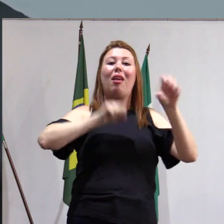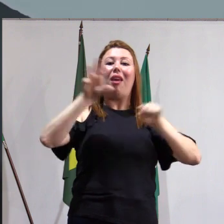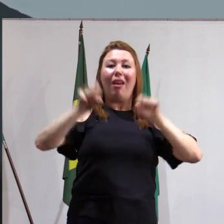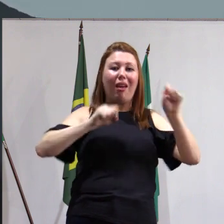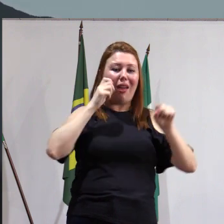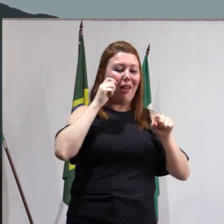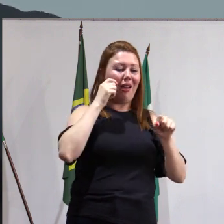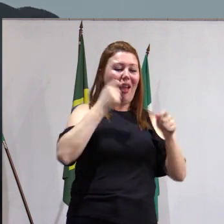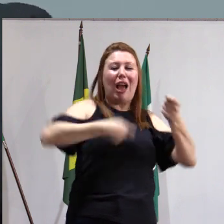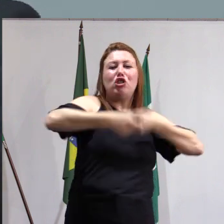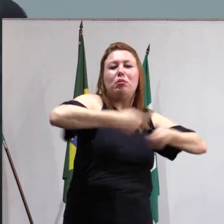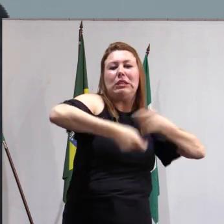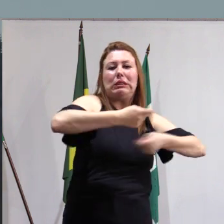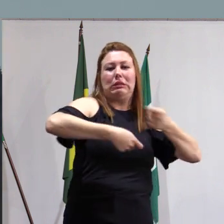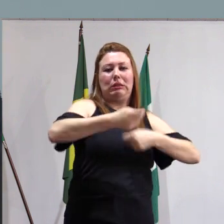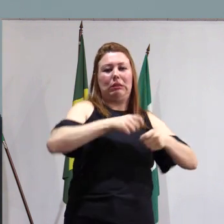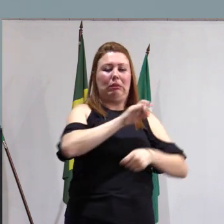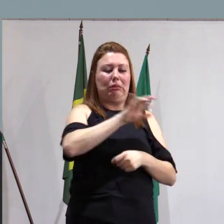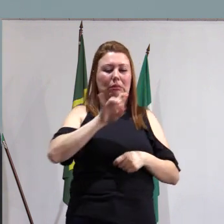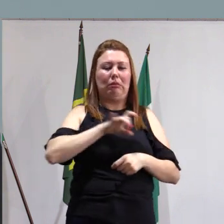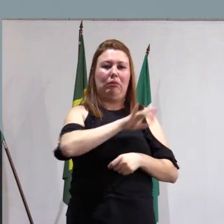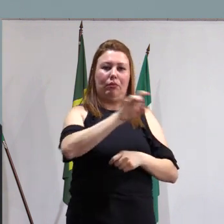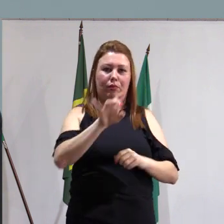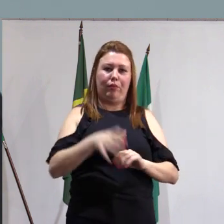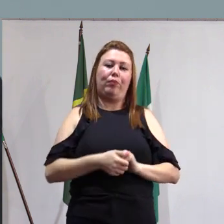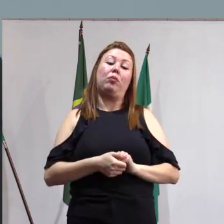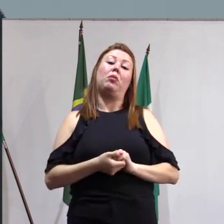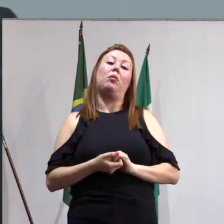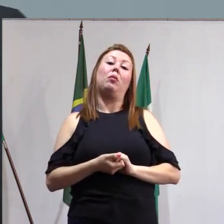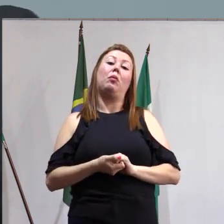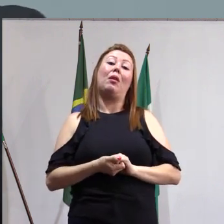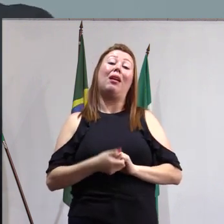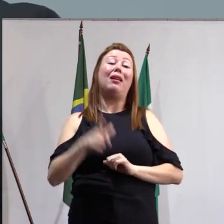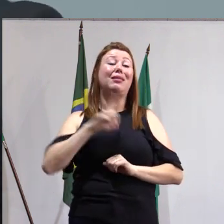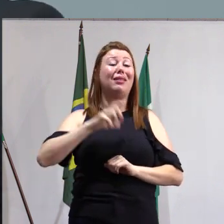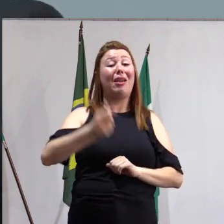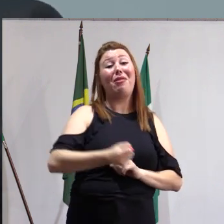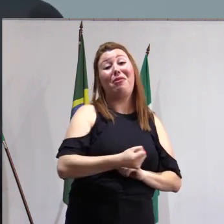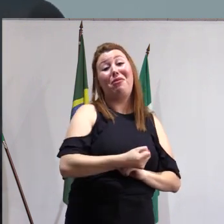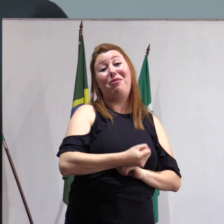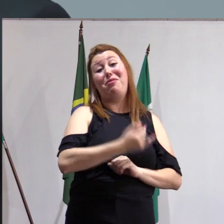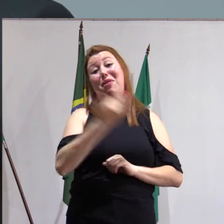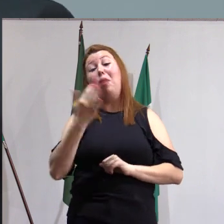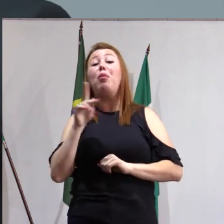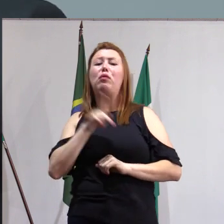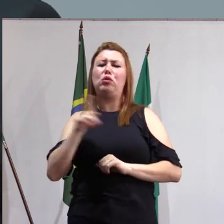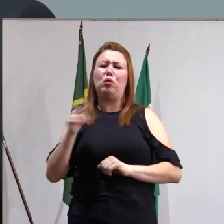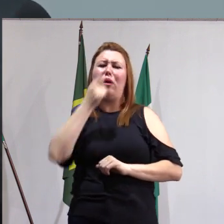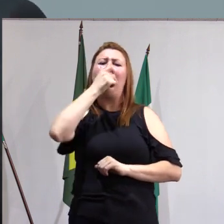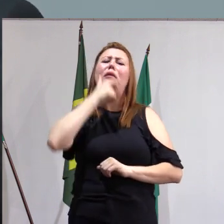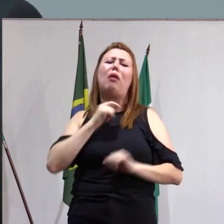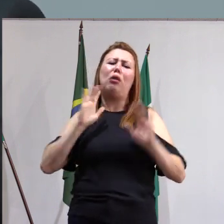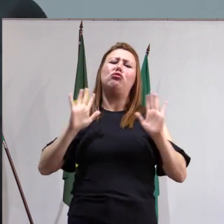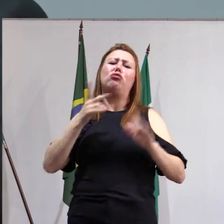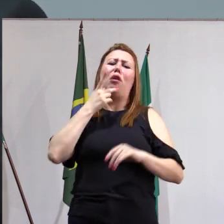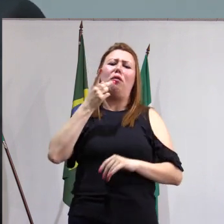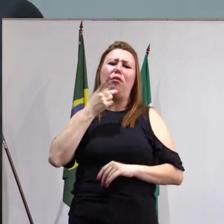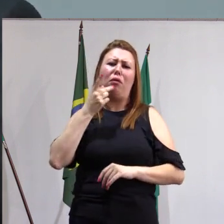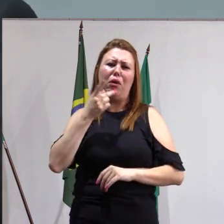de administração. Há inúmeras, como o professor Ricardo já disse,